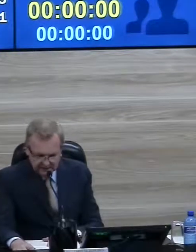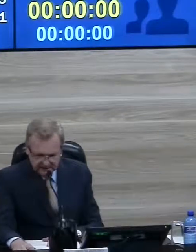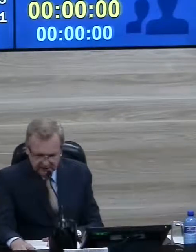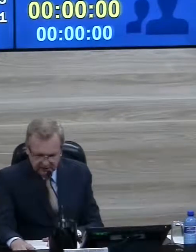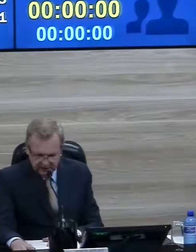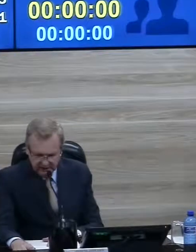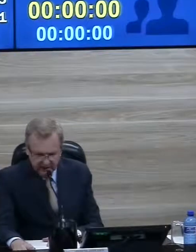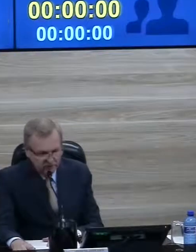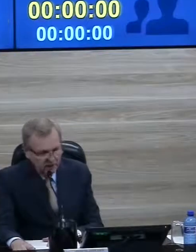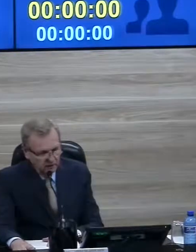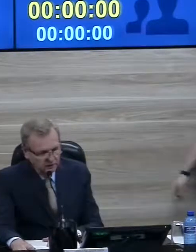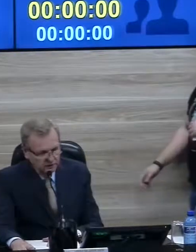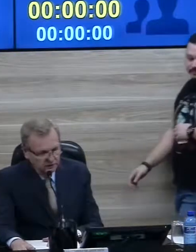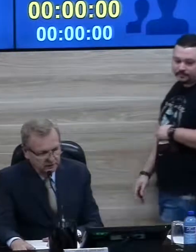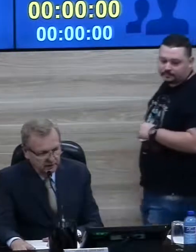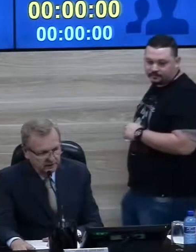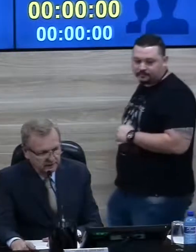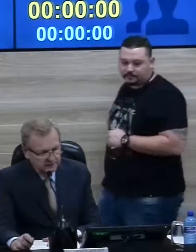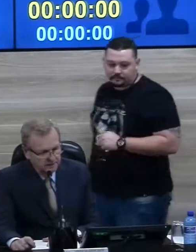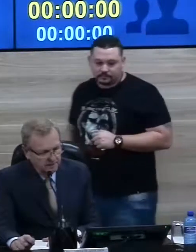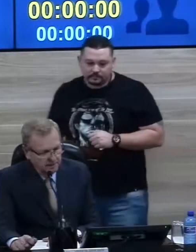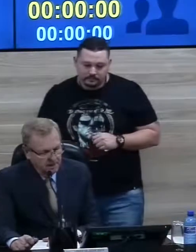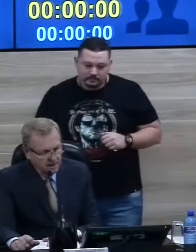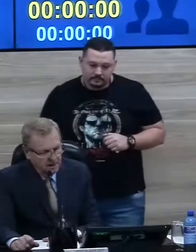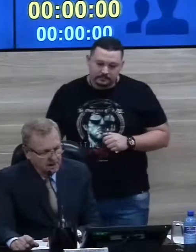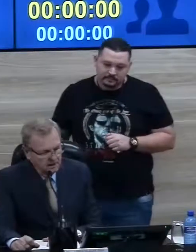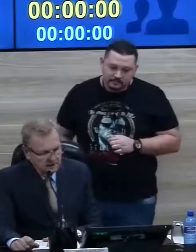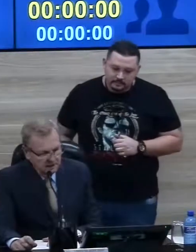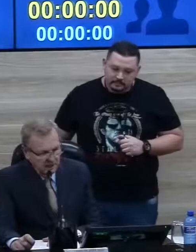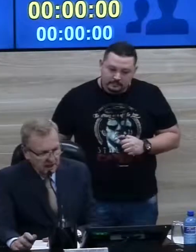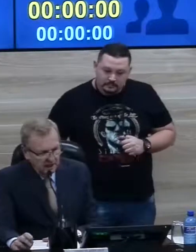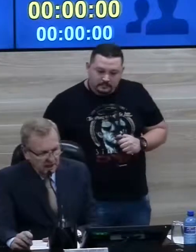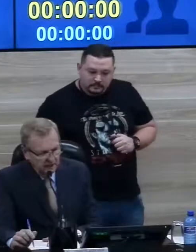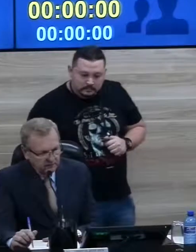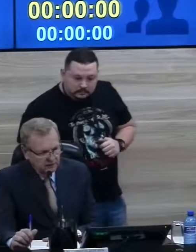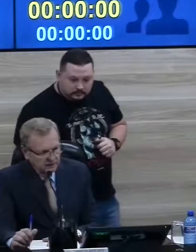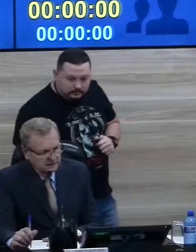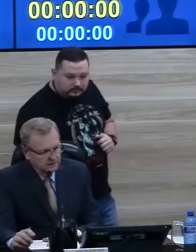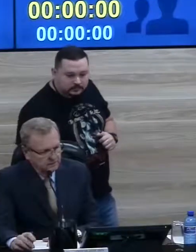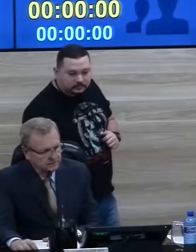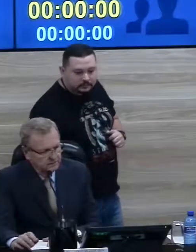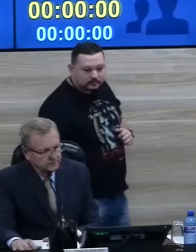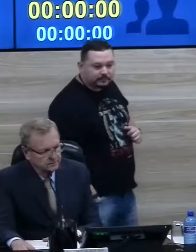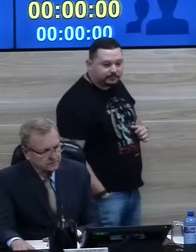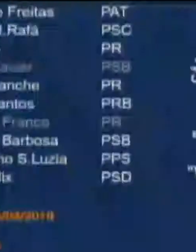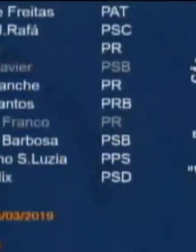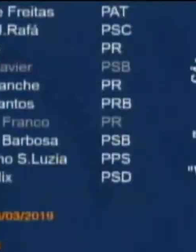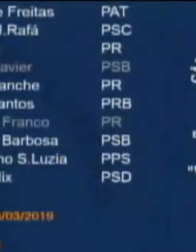A ata da sessão ordinária do dia 11/3 está em votação.